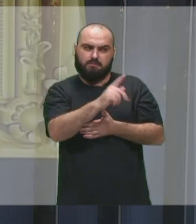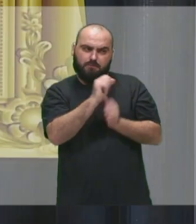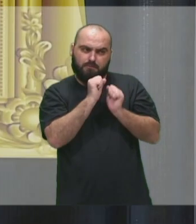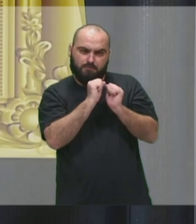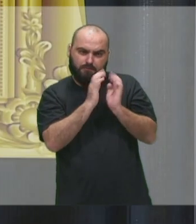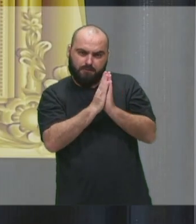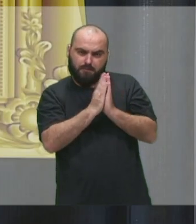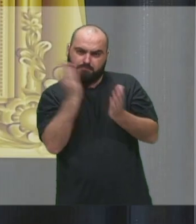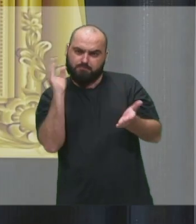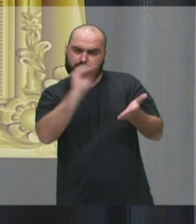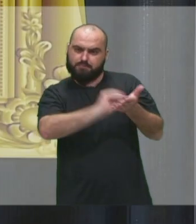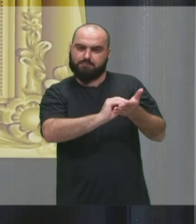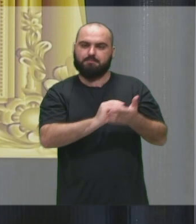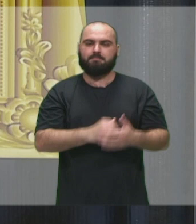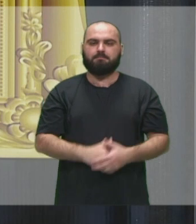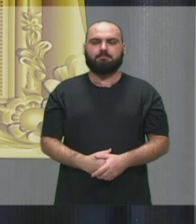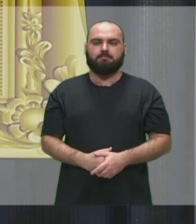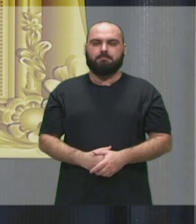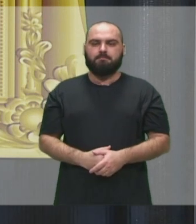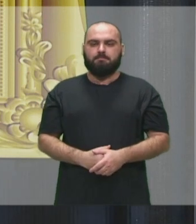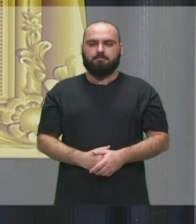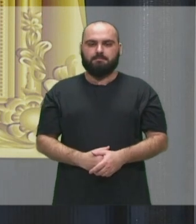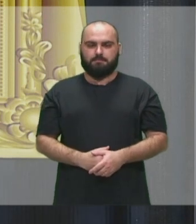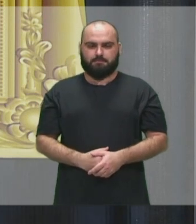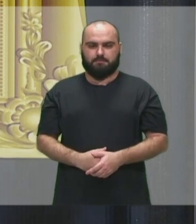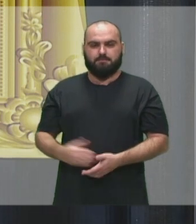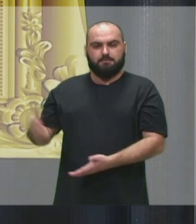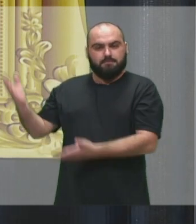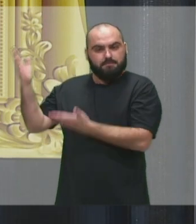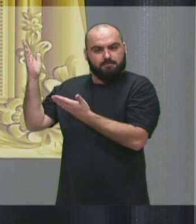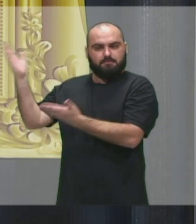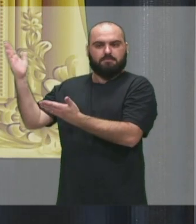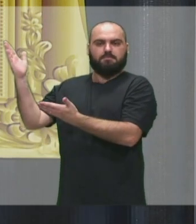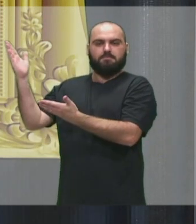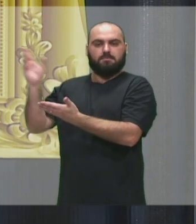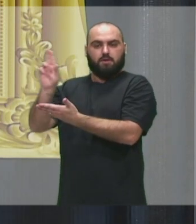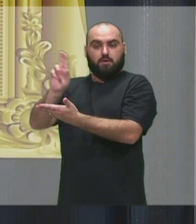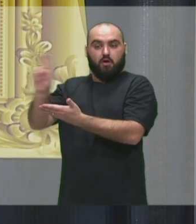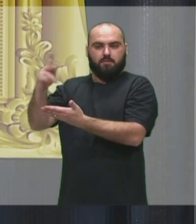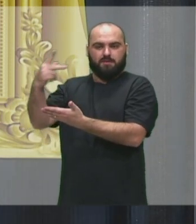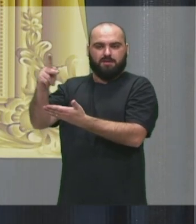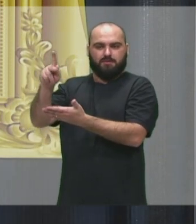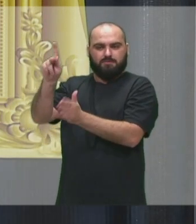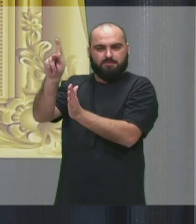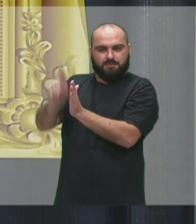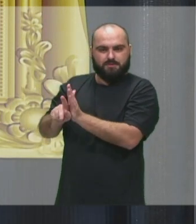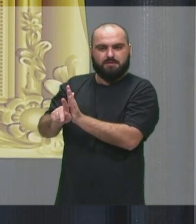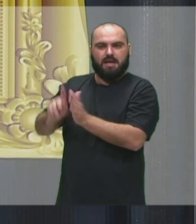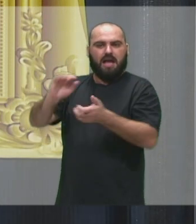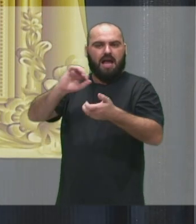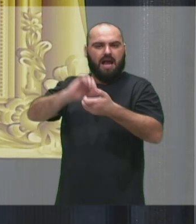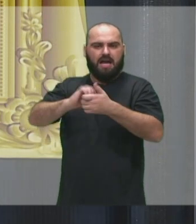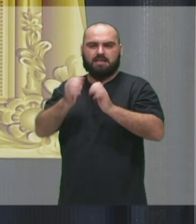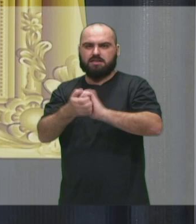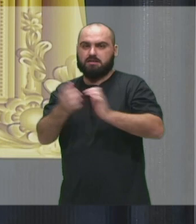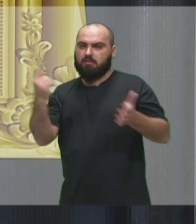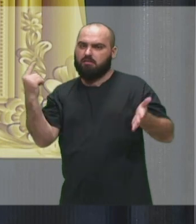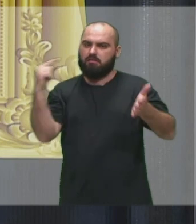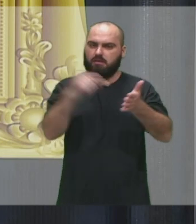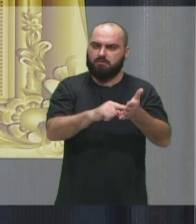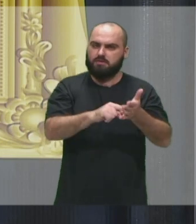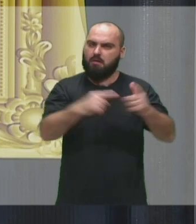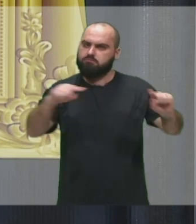gente, né? É bem isso, o nome do projeto, Arte que Denuncia, Combate e